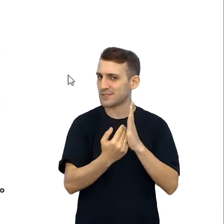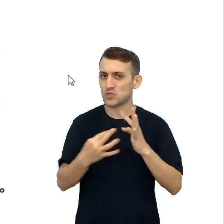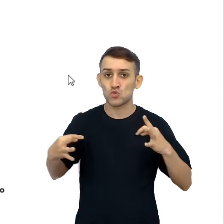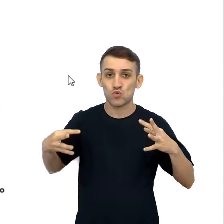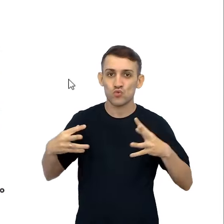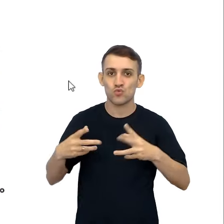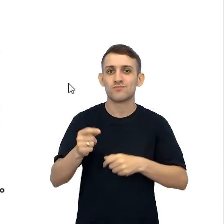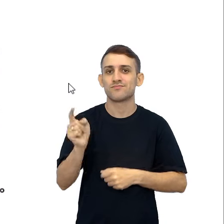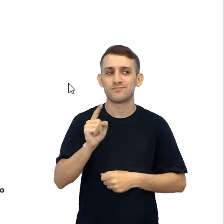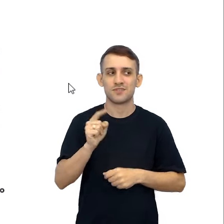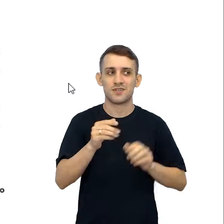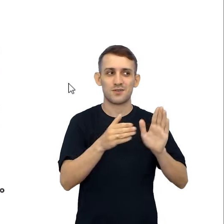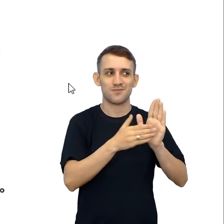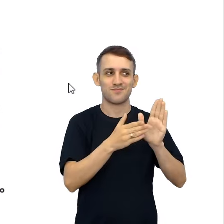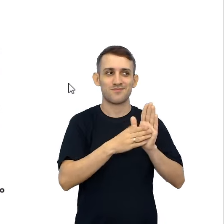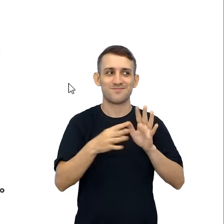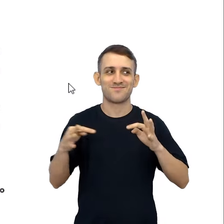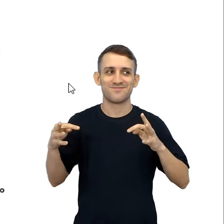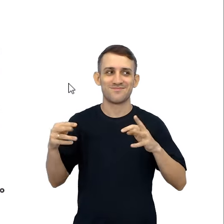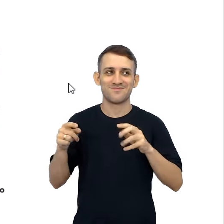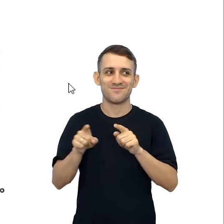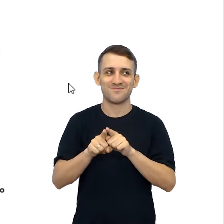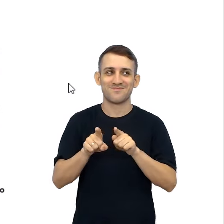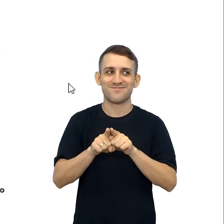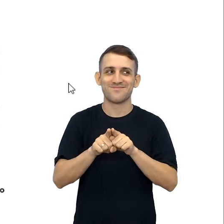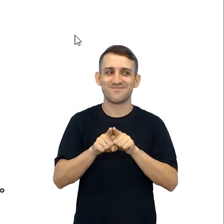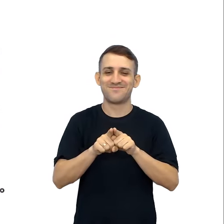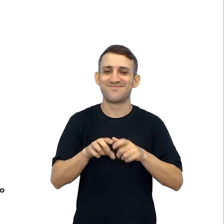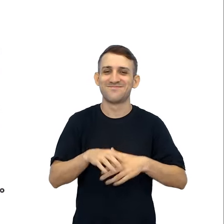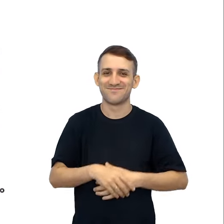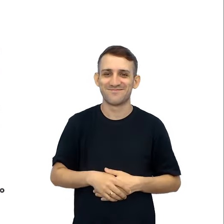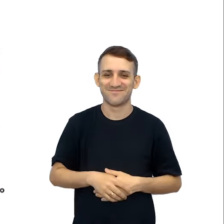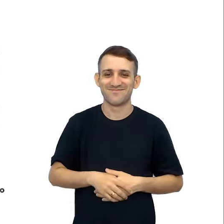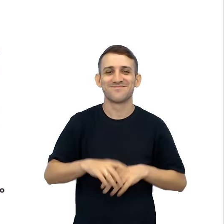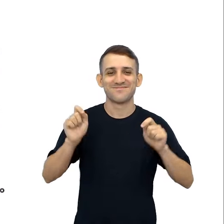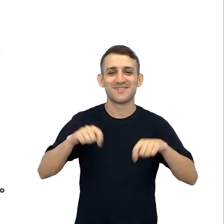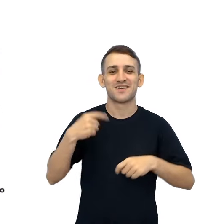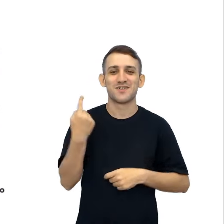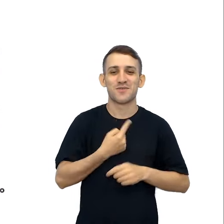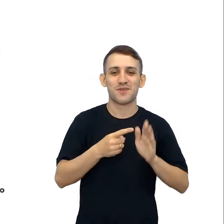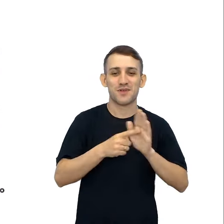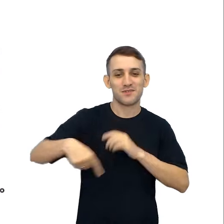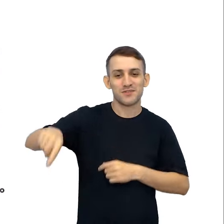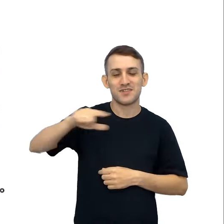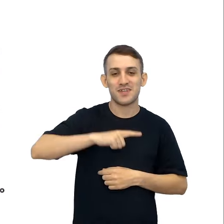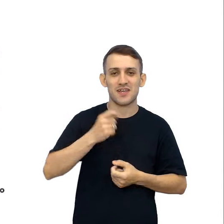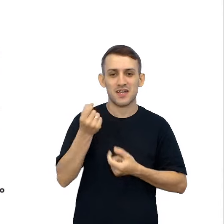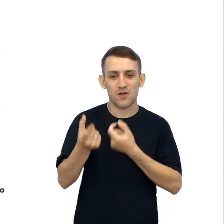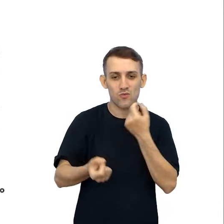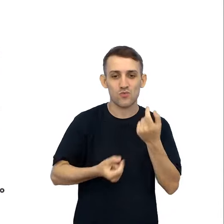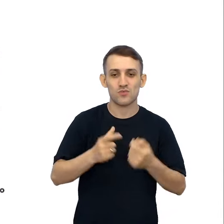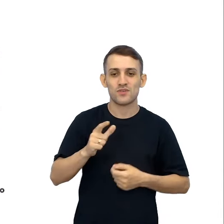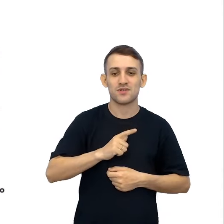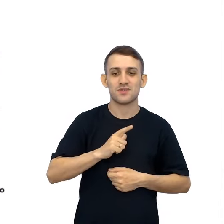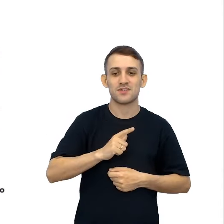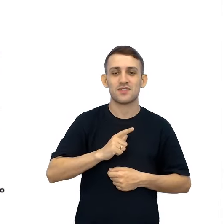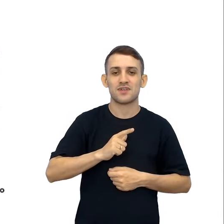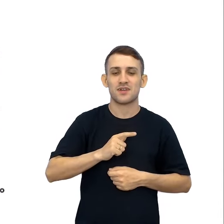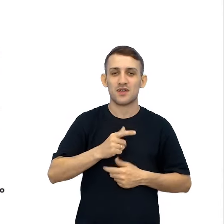desse proposto e dessa proposta de projeto integrador, mas destaco aí, olha, alguns elementos que perpassam